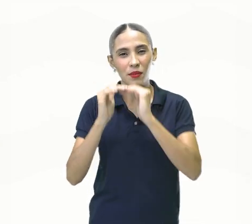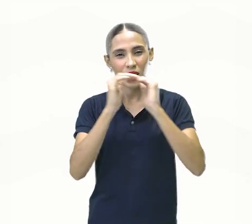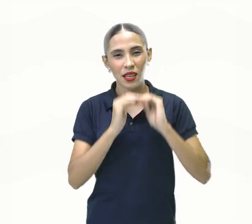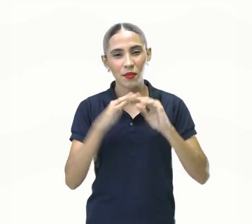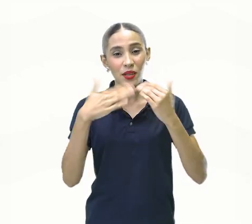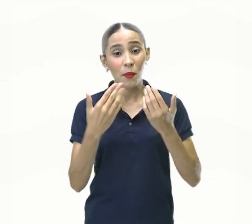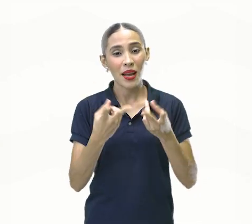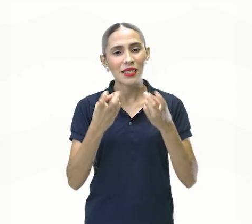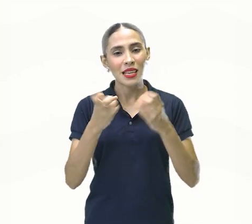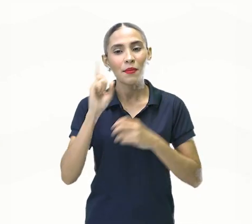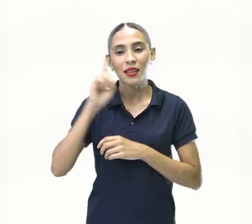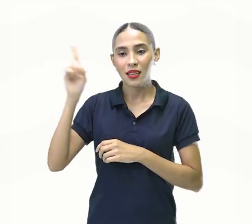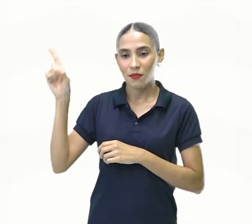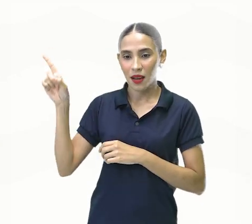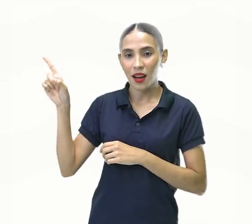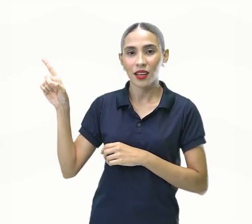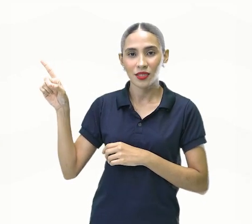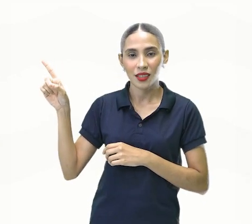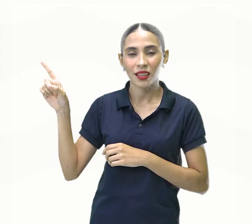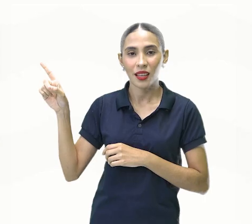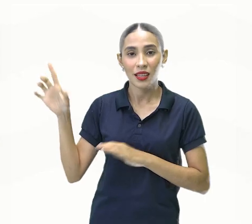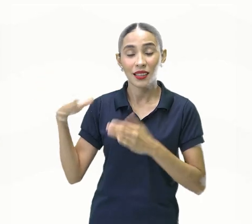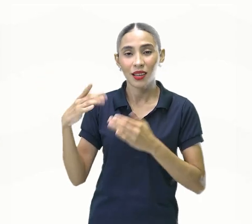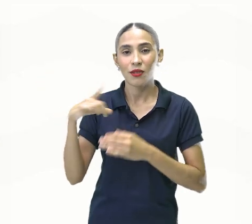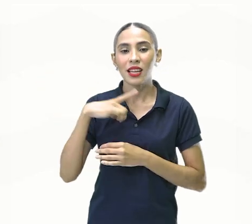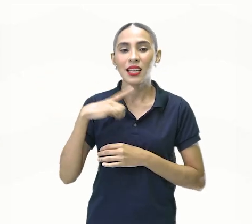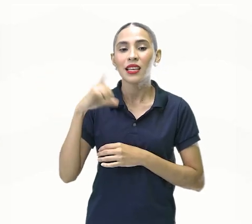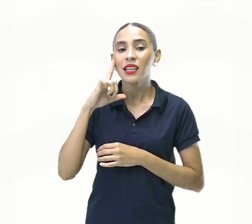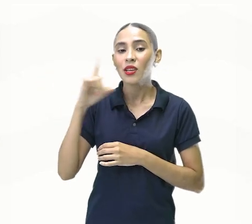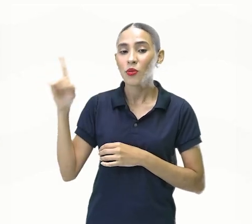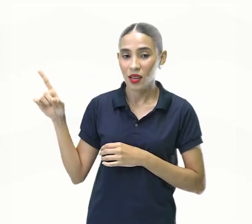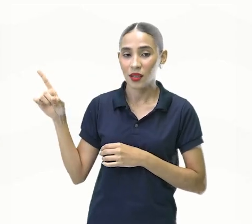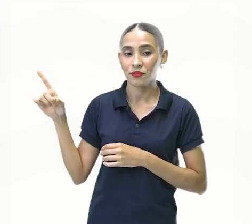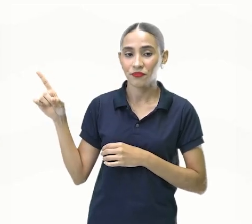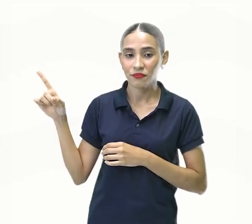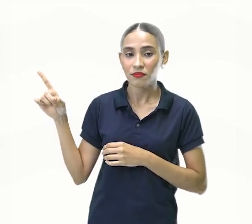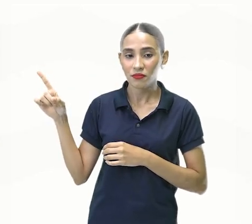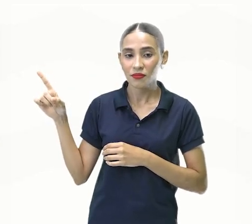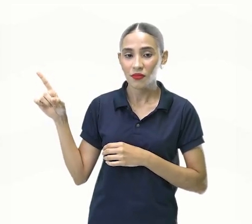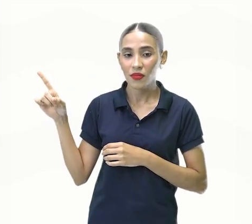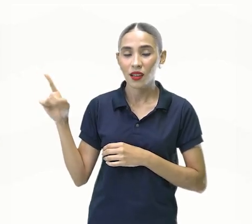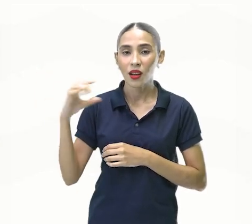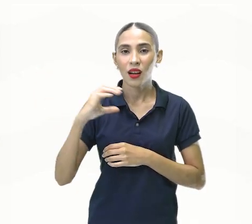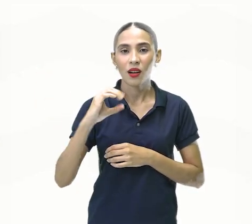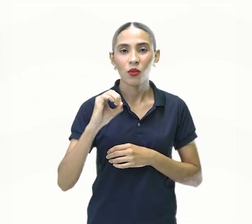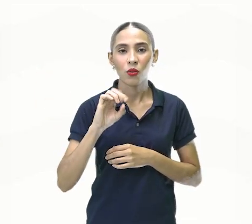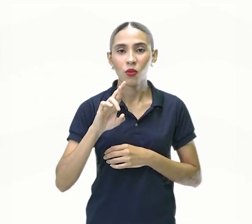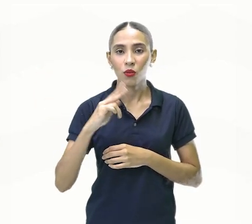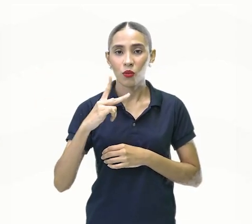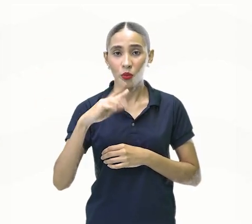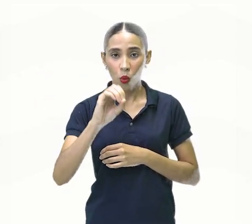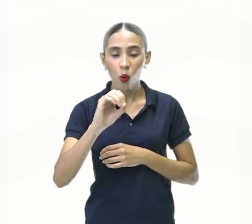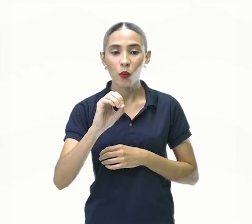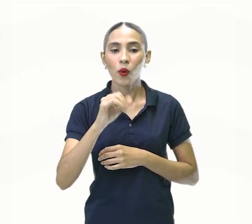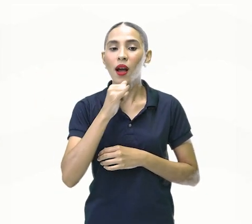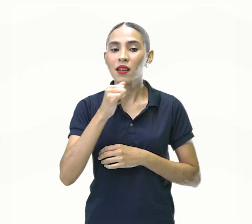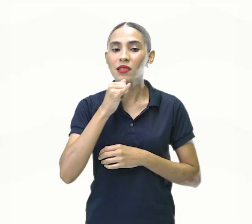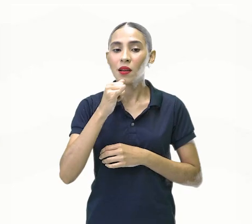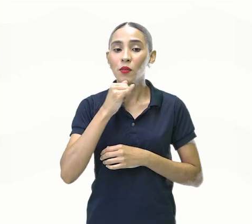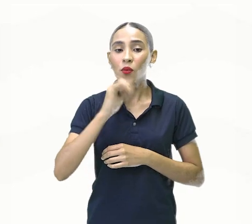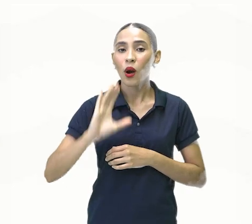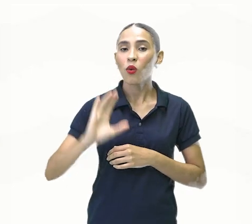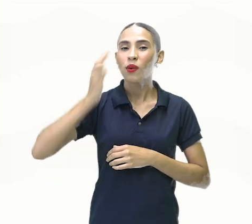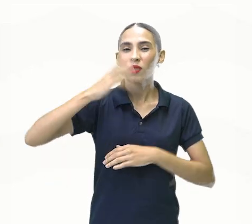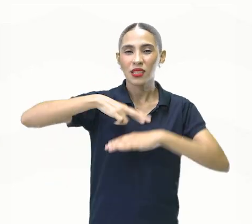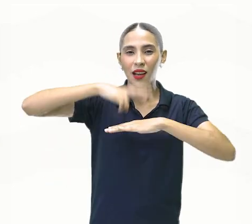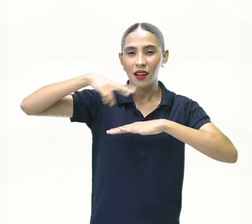você observa. Nós temos aqui esse corpo, esse momento desse fenômeno,